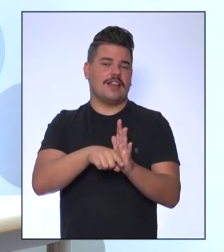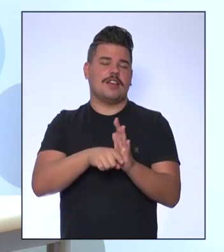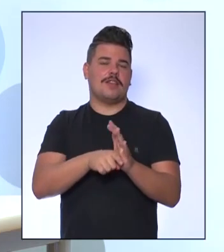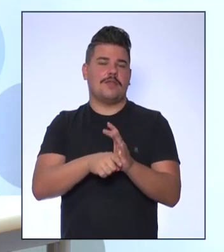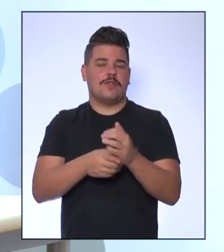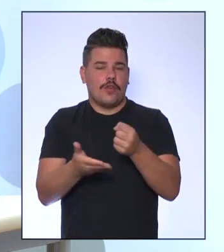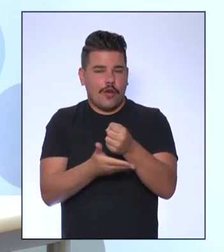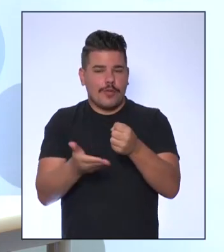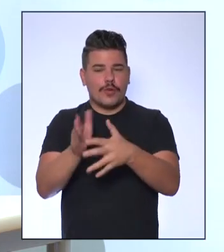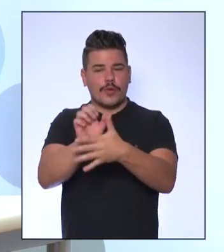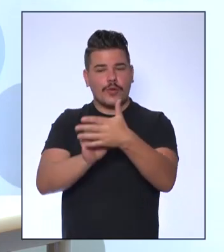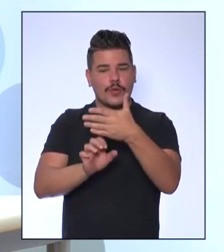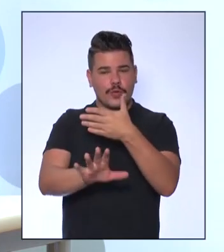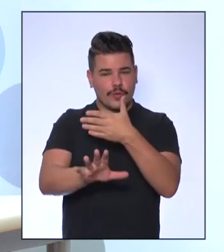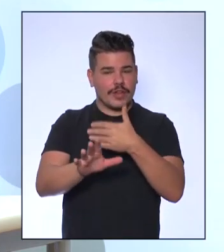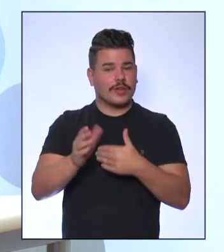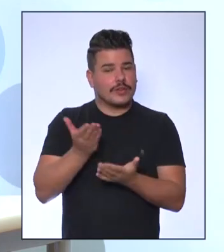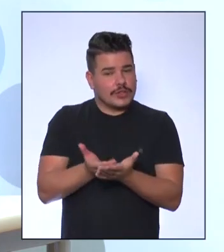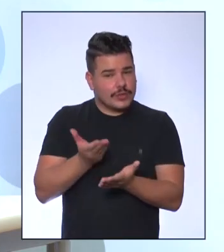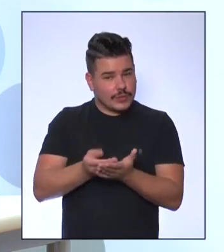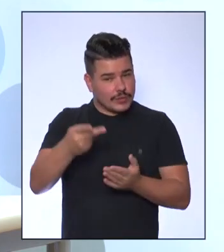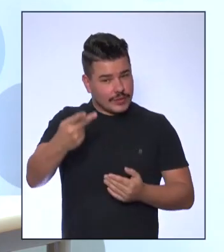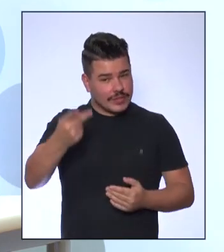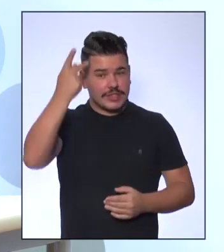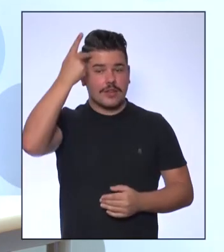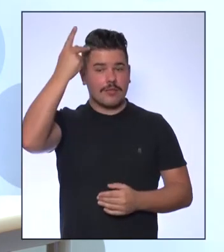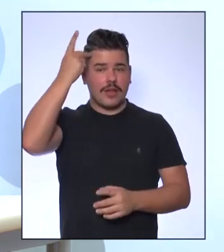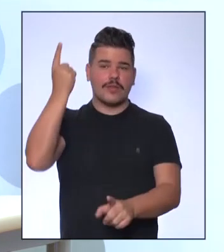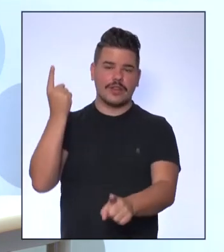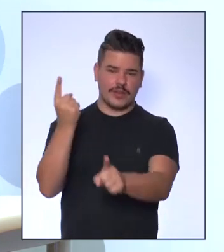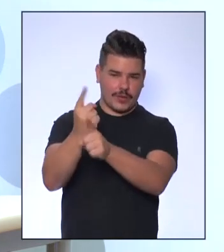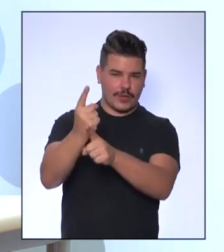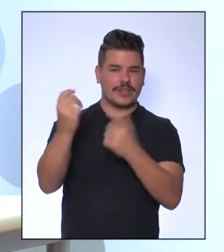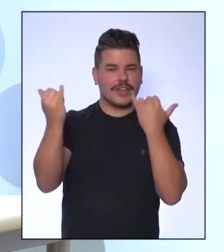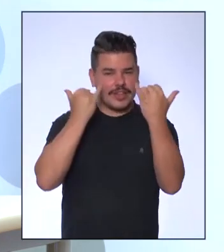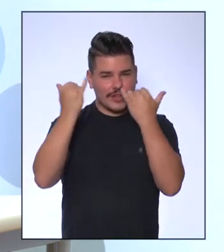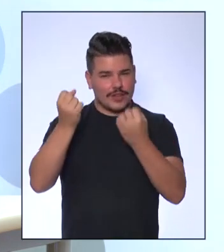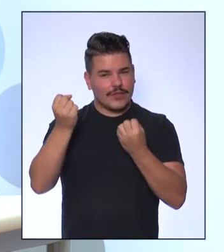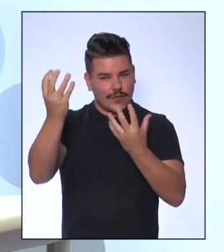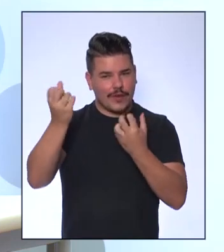currículo paulista, vocês vão localizar este material, ok?